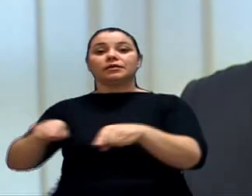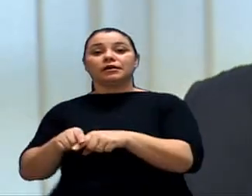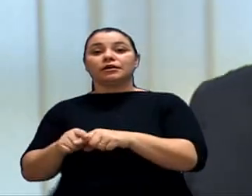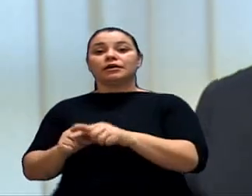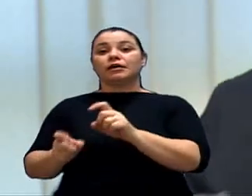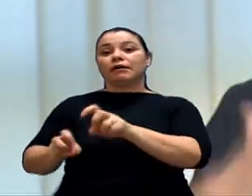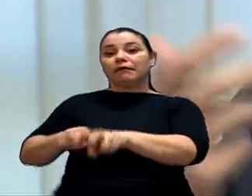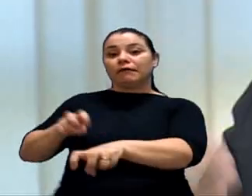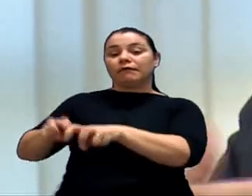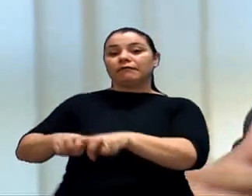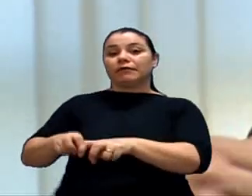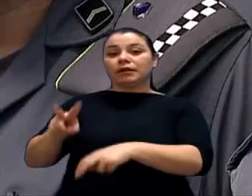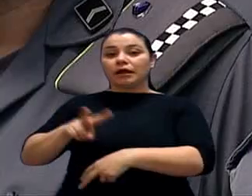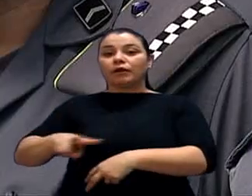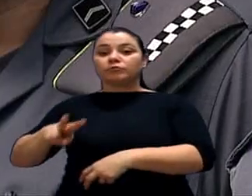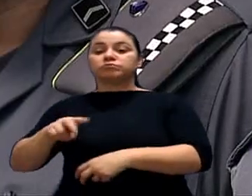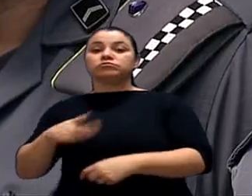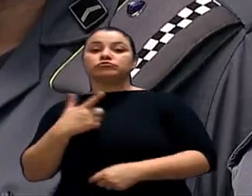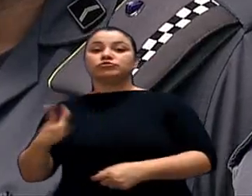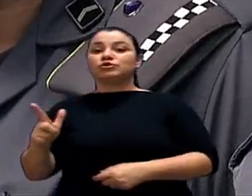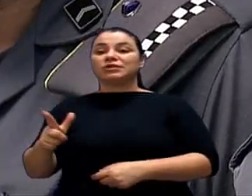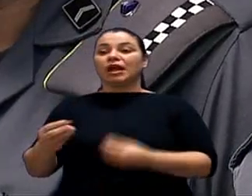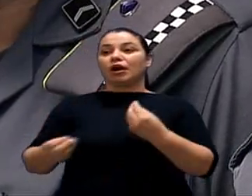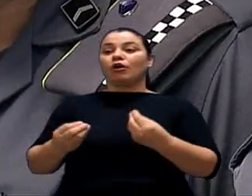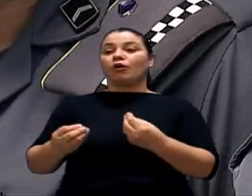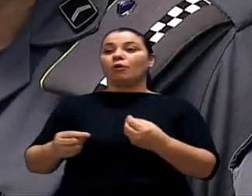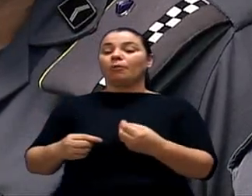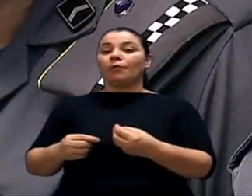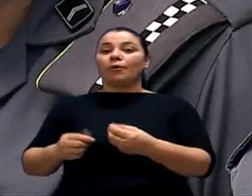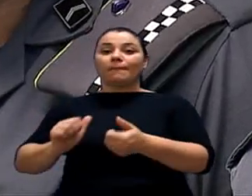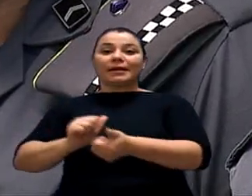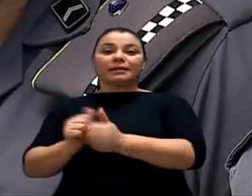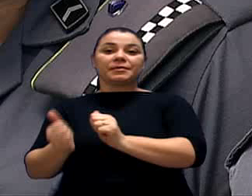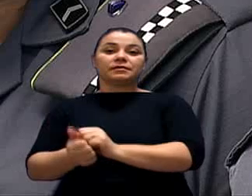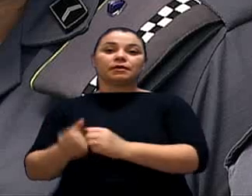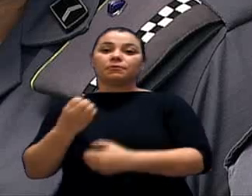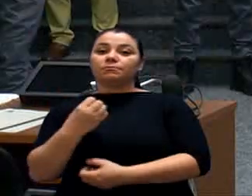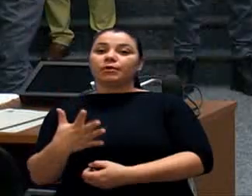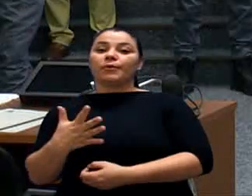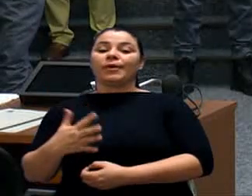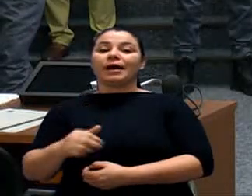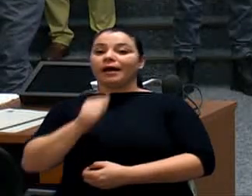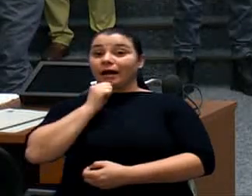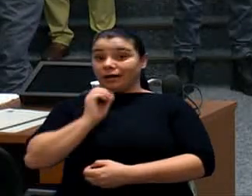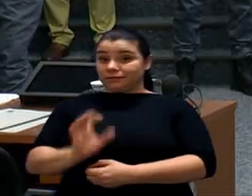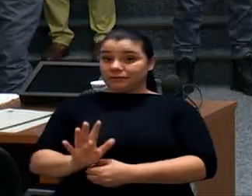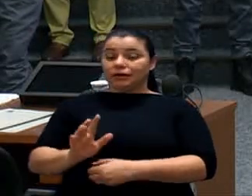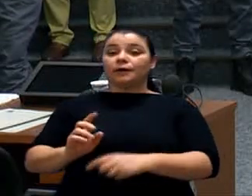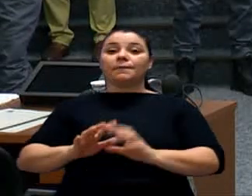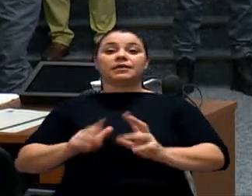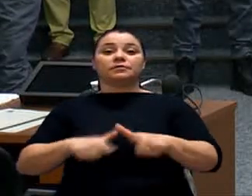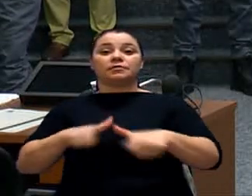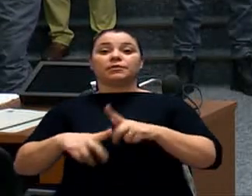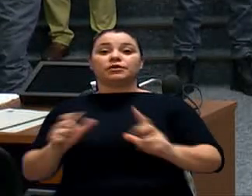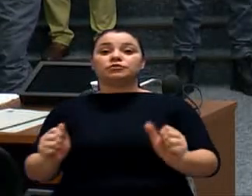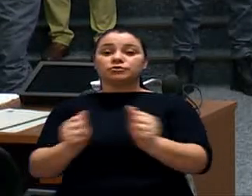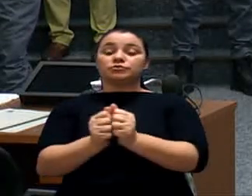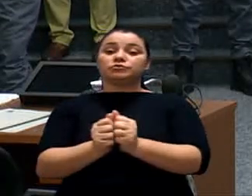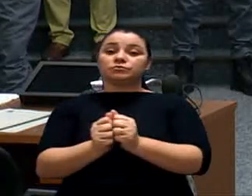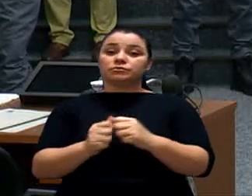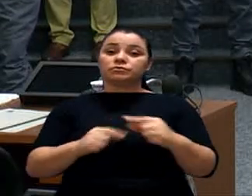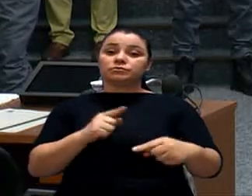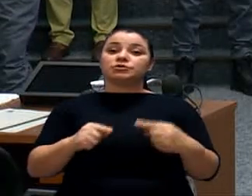menor. O equipamento não é tão adequado ainda. Estamos trabalhando não só junto, no